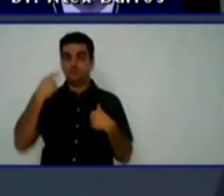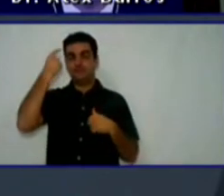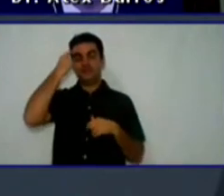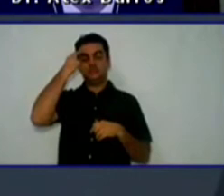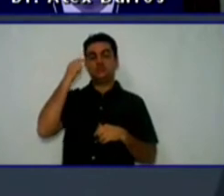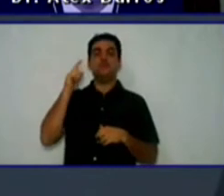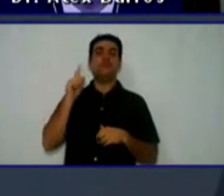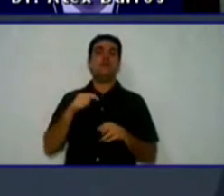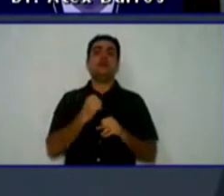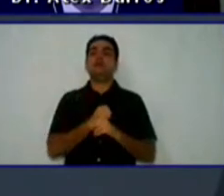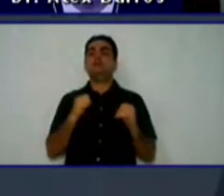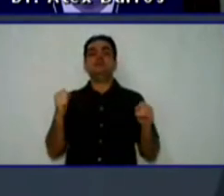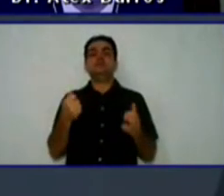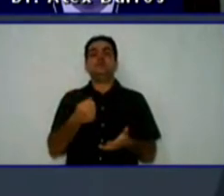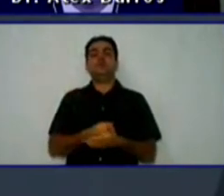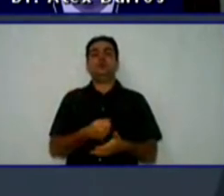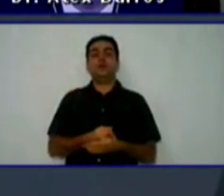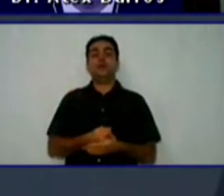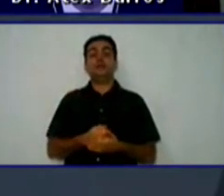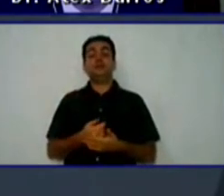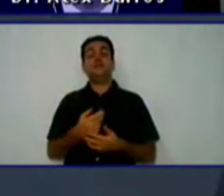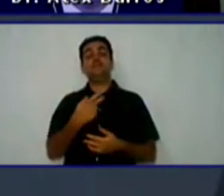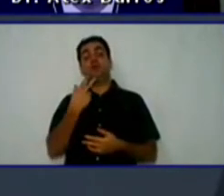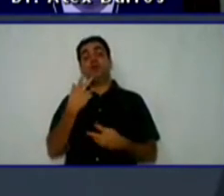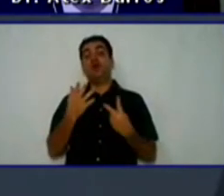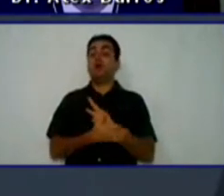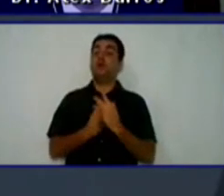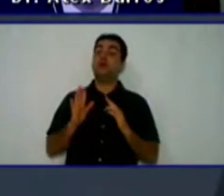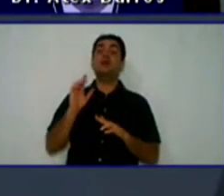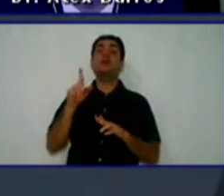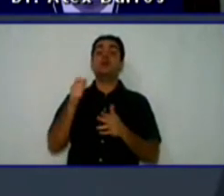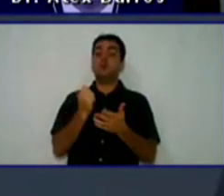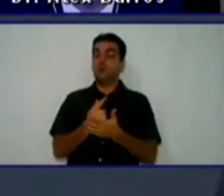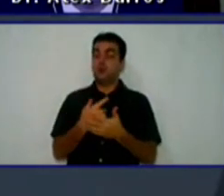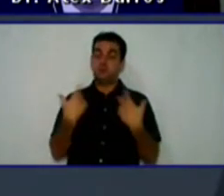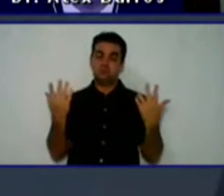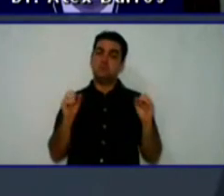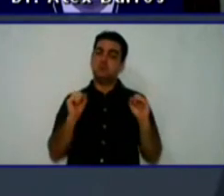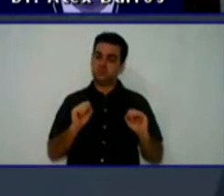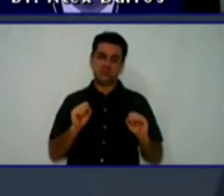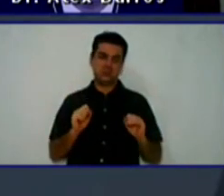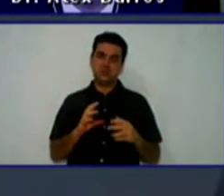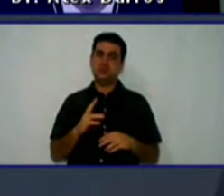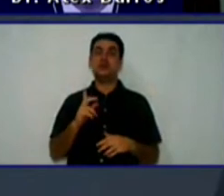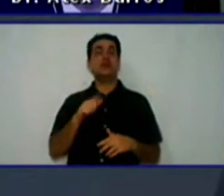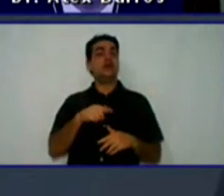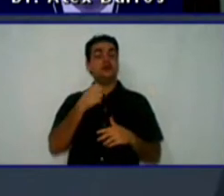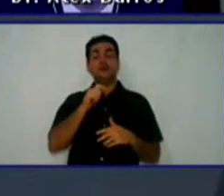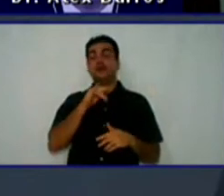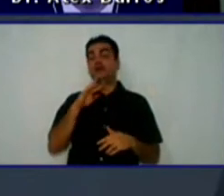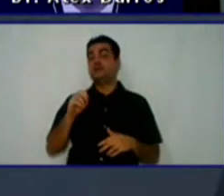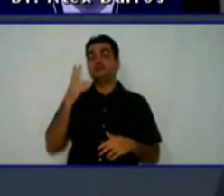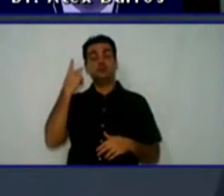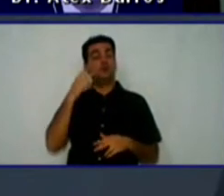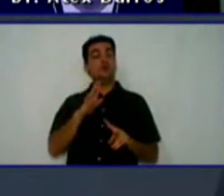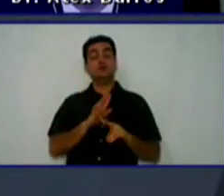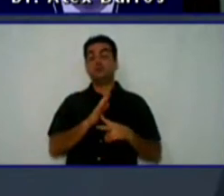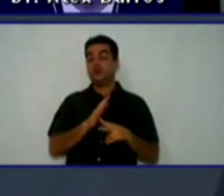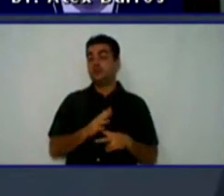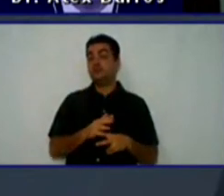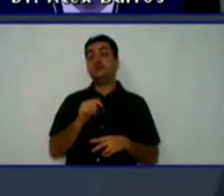como imputar irregular a aquisição de imóveis, visto que integra o ativo imobilizado da GREI sem